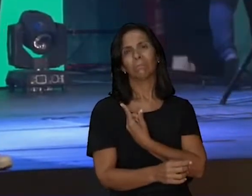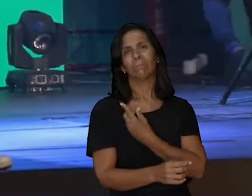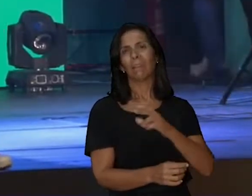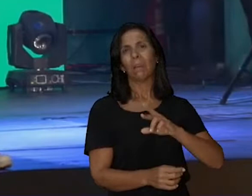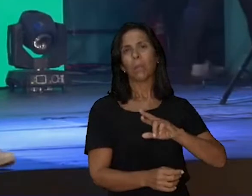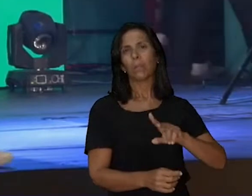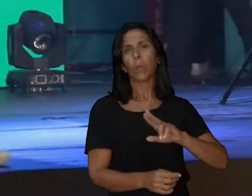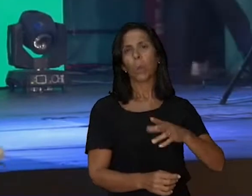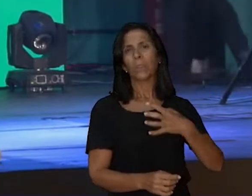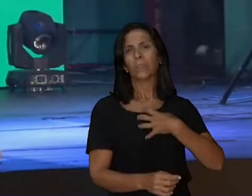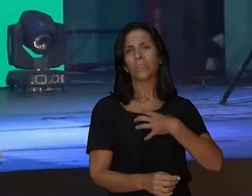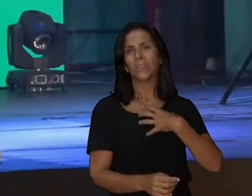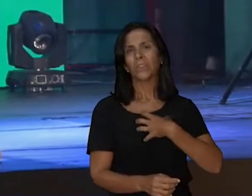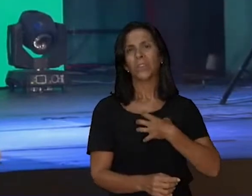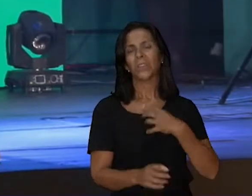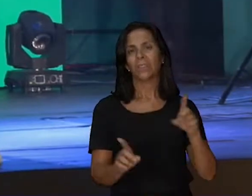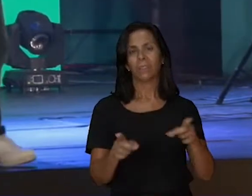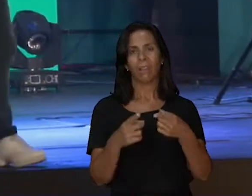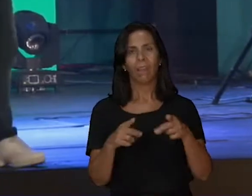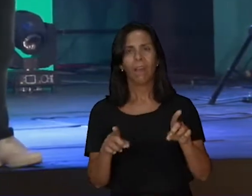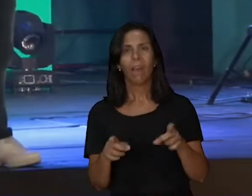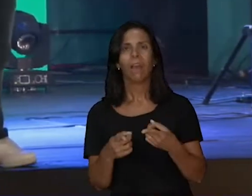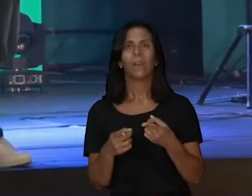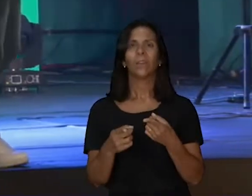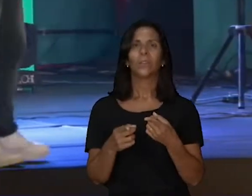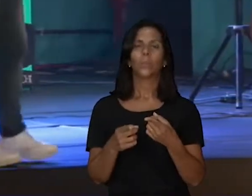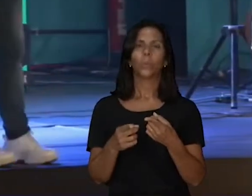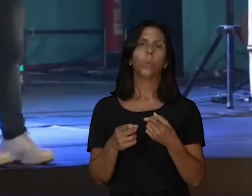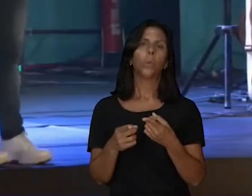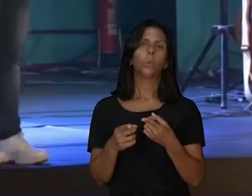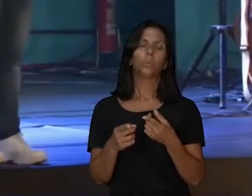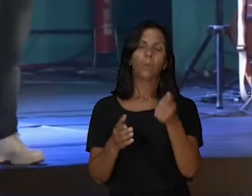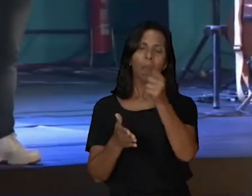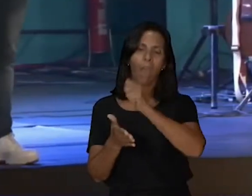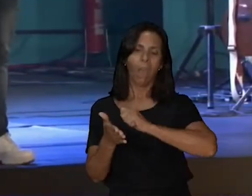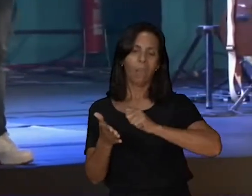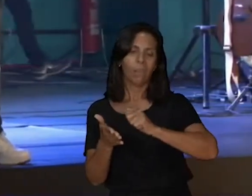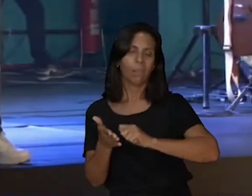tem nada a ver com o tempo de composição.